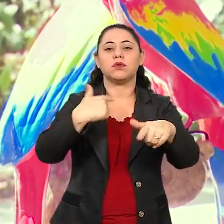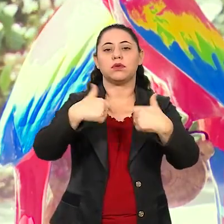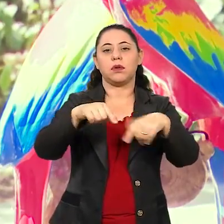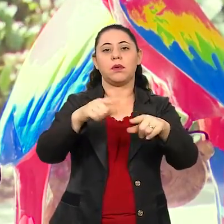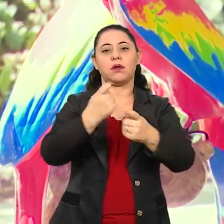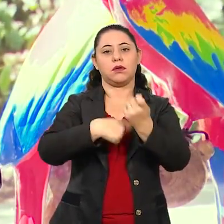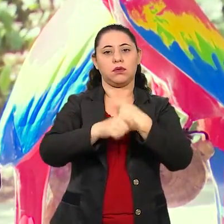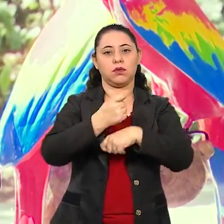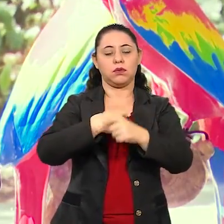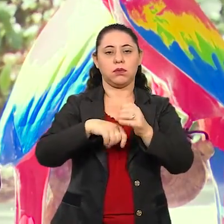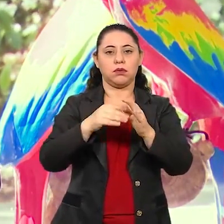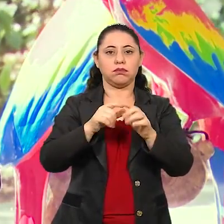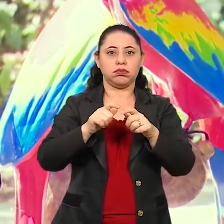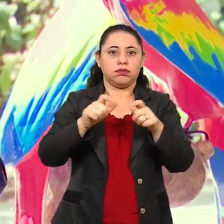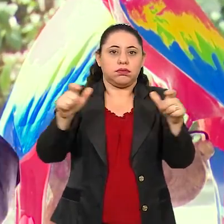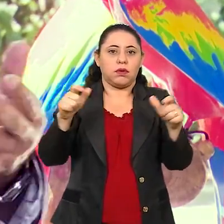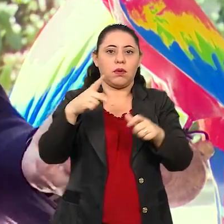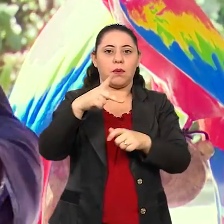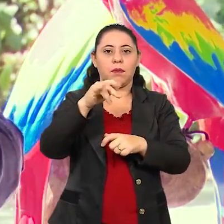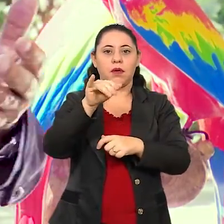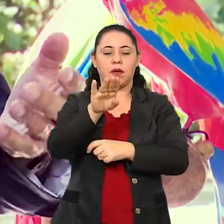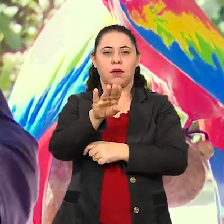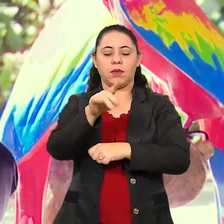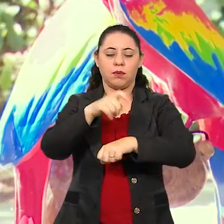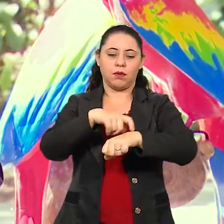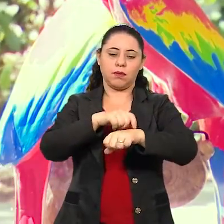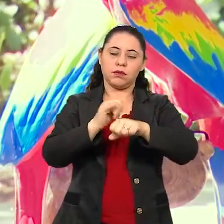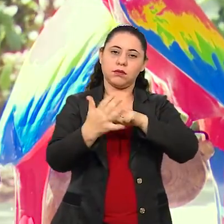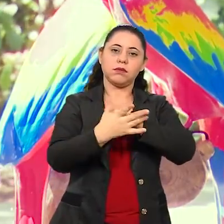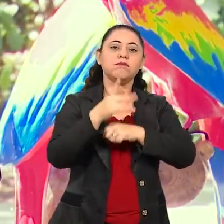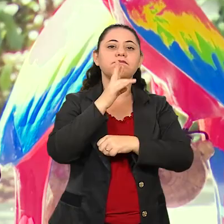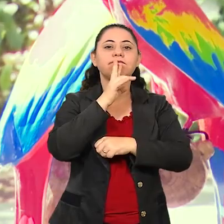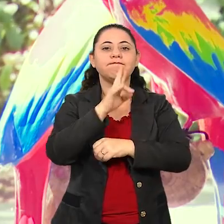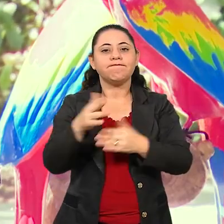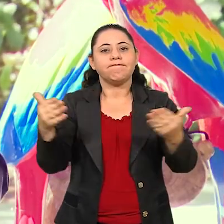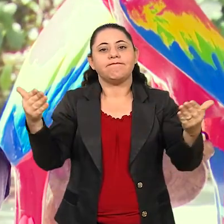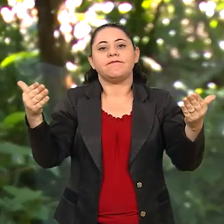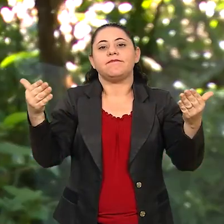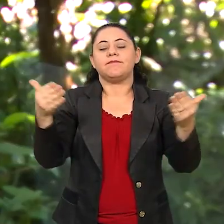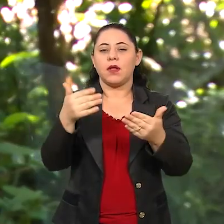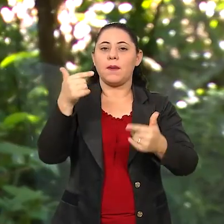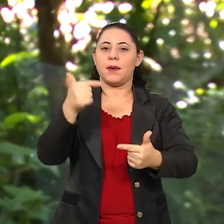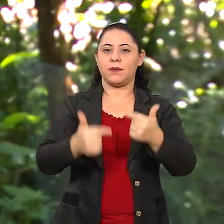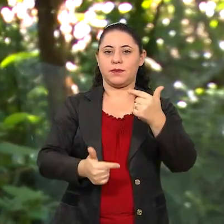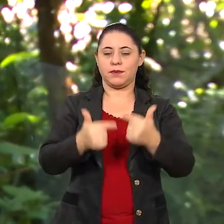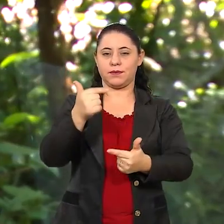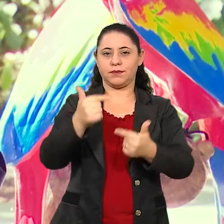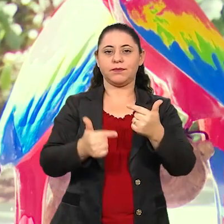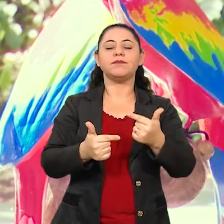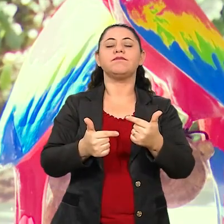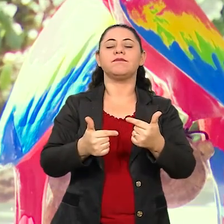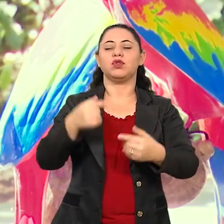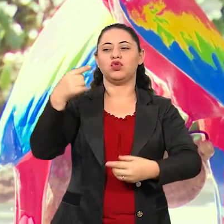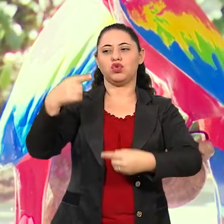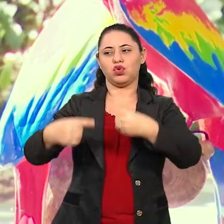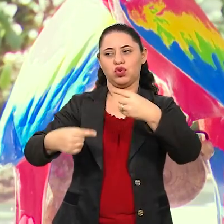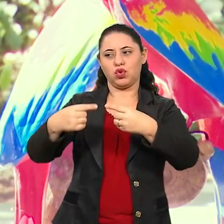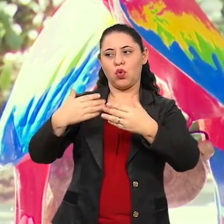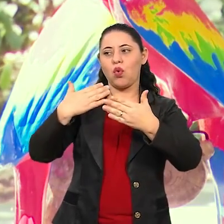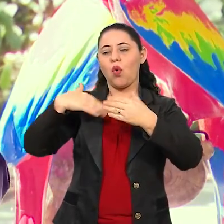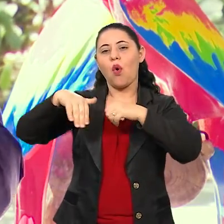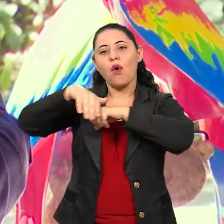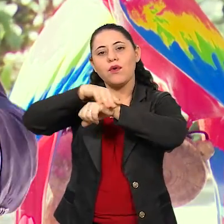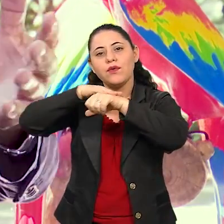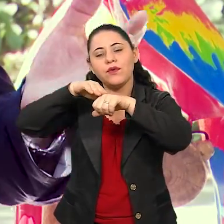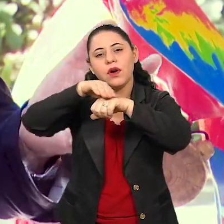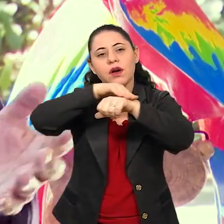prejudicou as atividades econômicas e o crescimento do PIB na pandemia é o resultado dessa política principalmente de